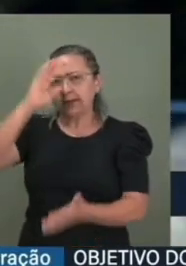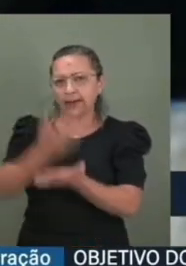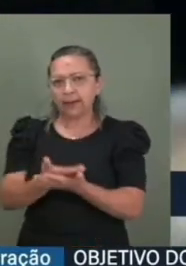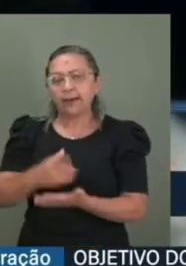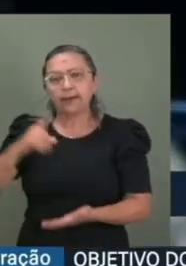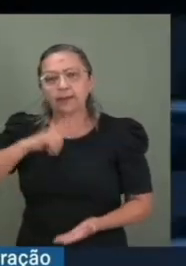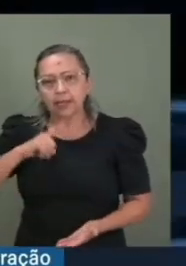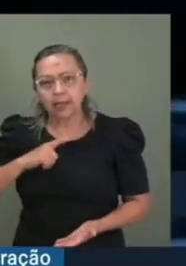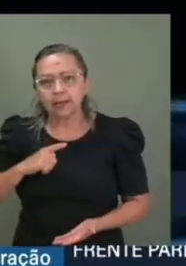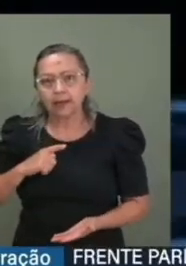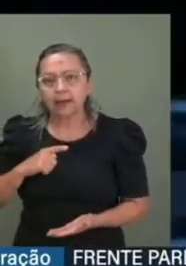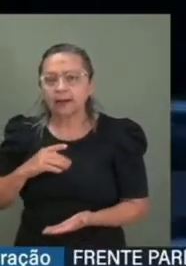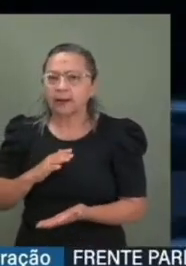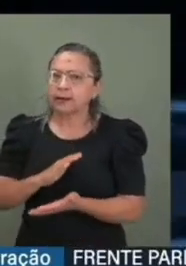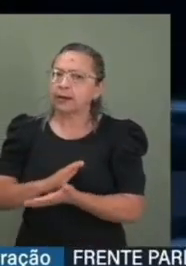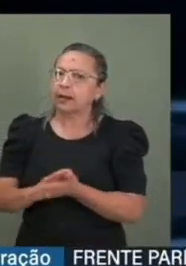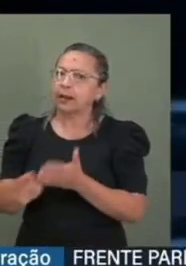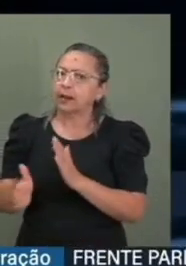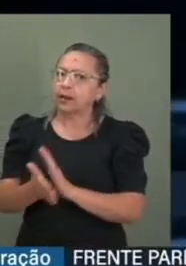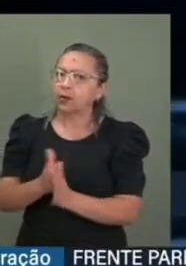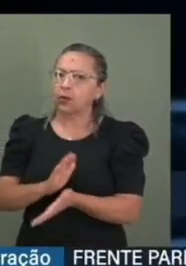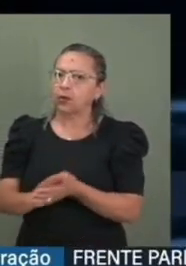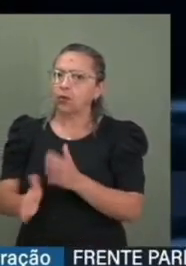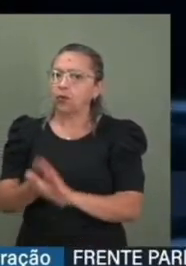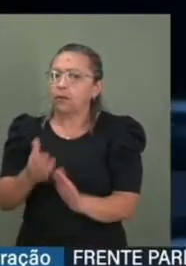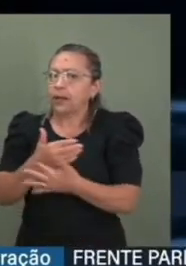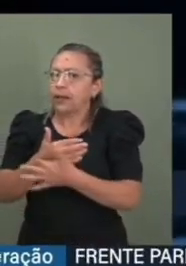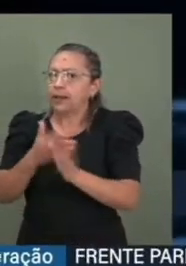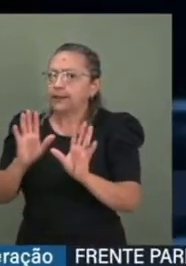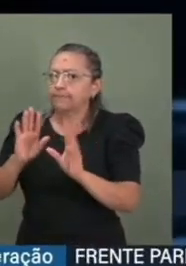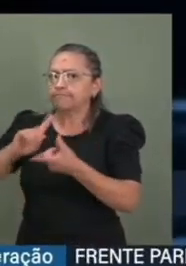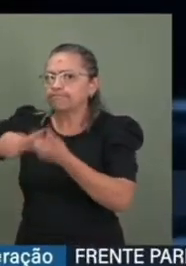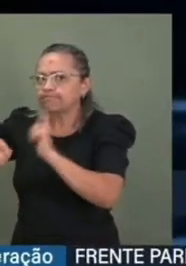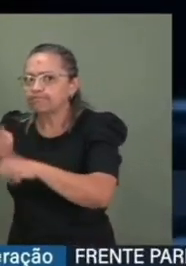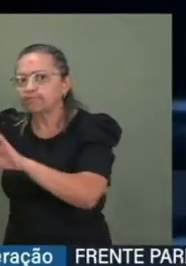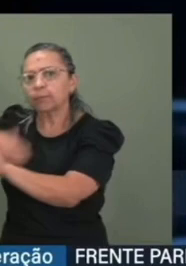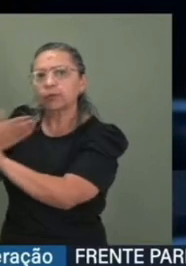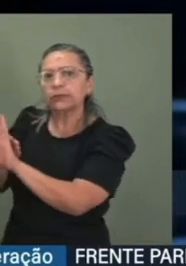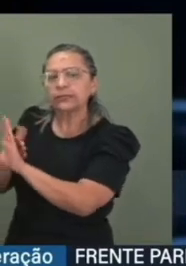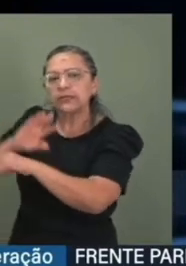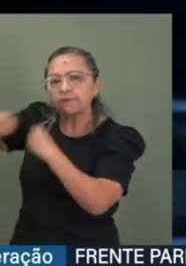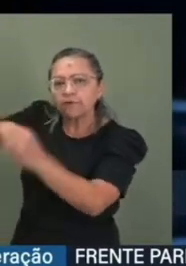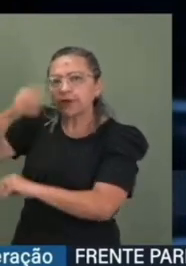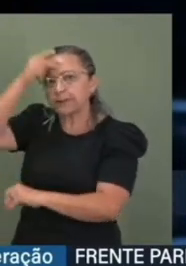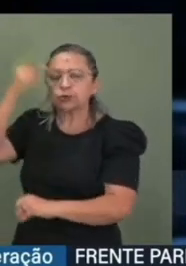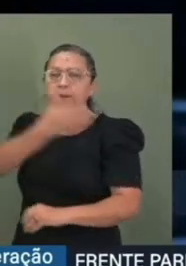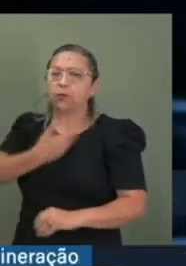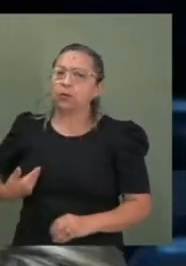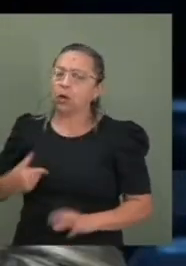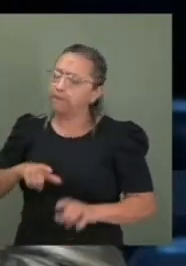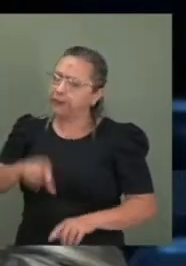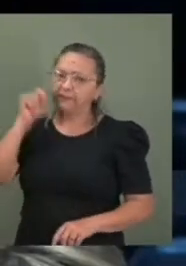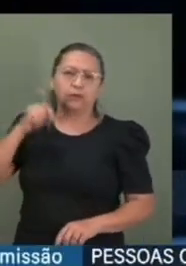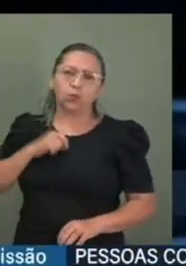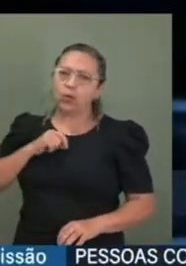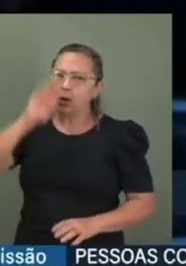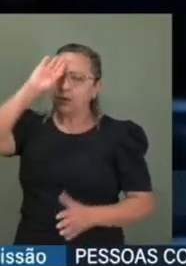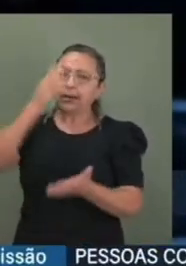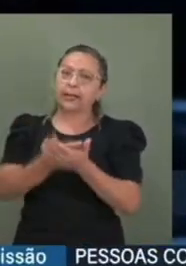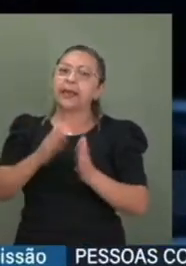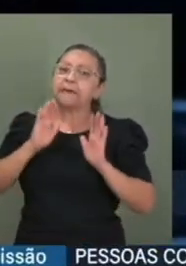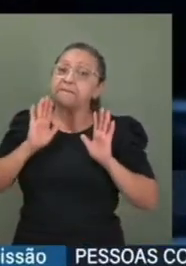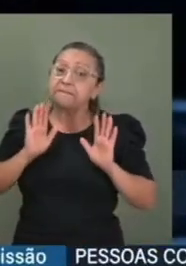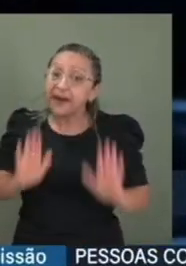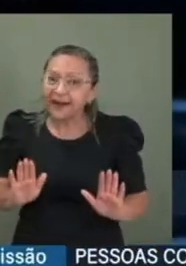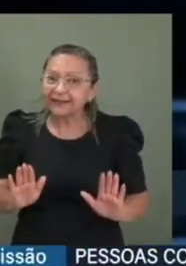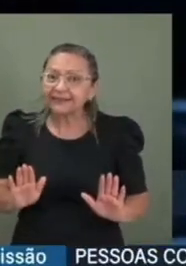exista nenhuma conspiração e vou vendo a gentes públicos não creio nisso e Prefiro não crer mas sem dúvida